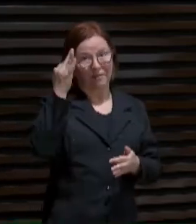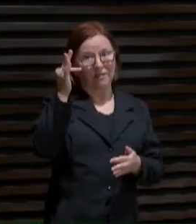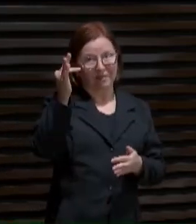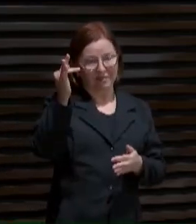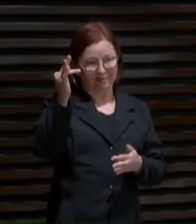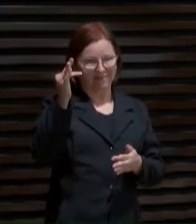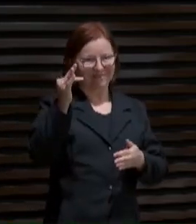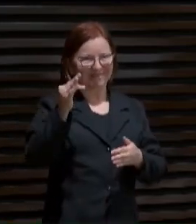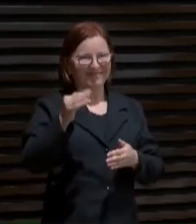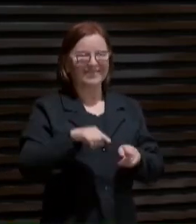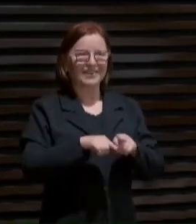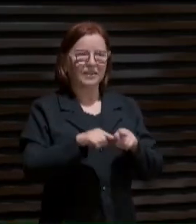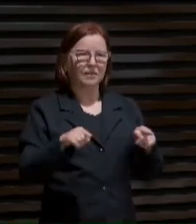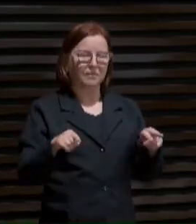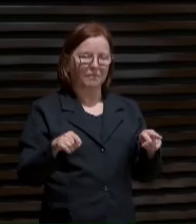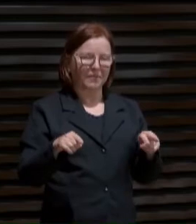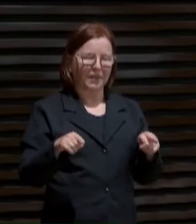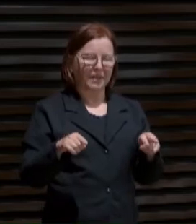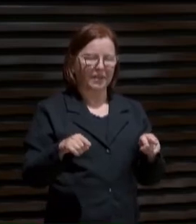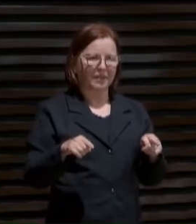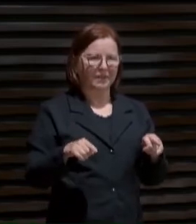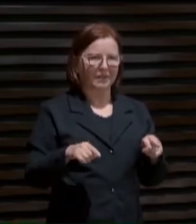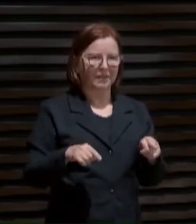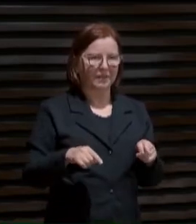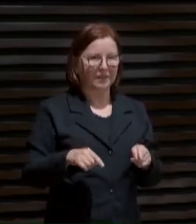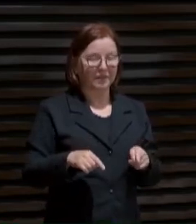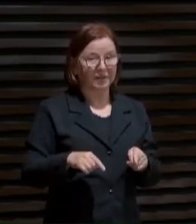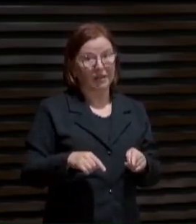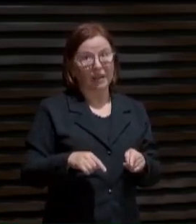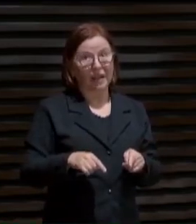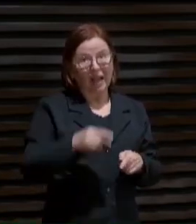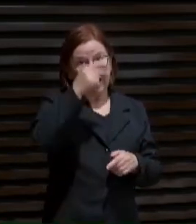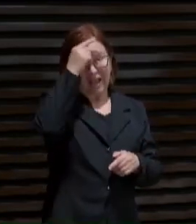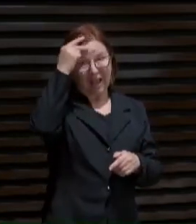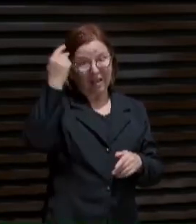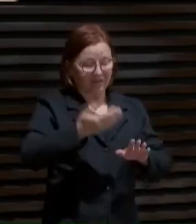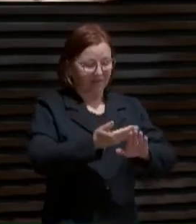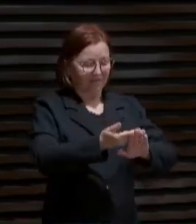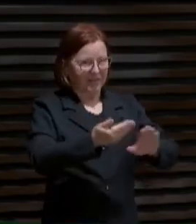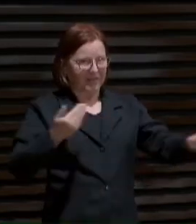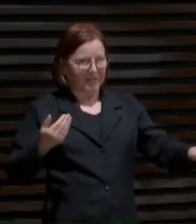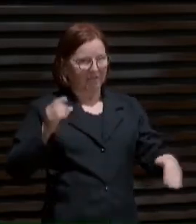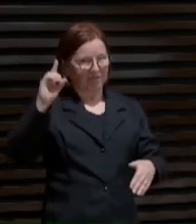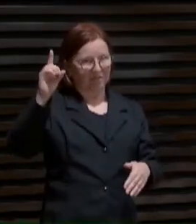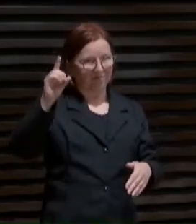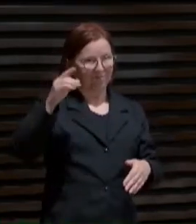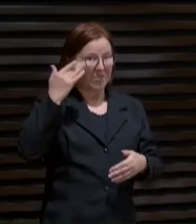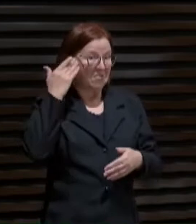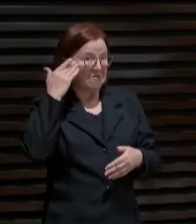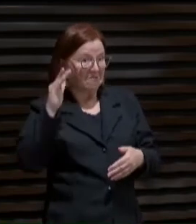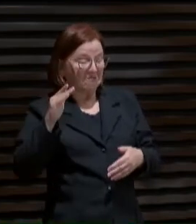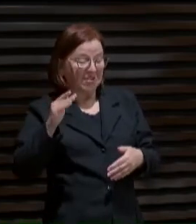mas que mexe com o ser humano porque um homem sem Deus ele não sabe para onde vai ele é um